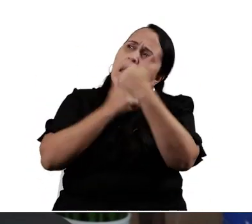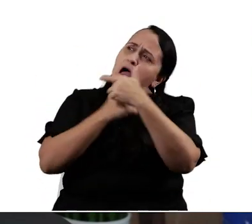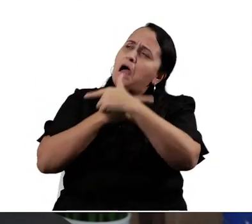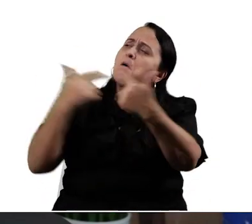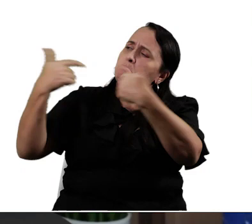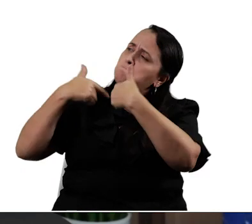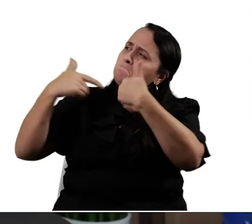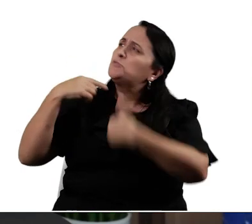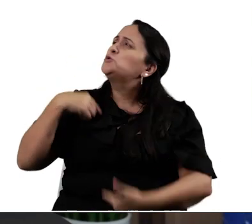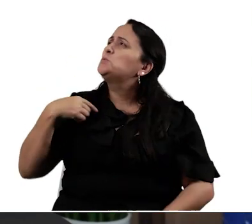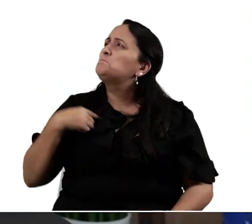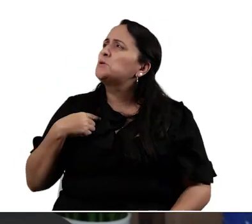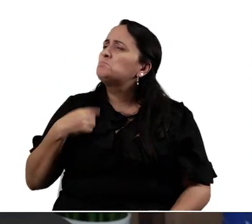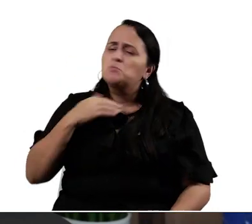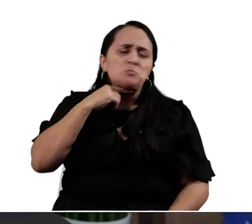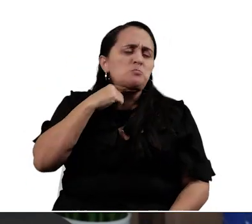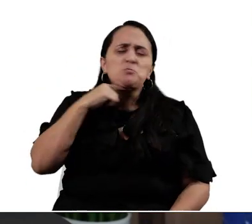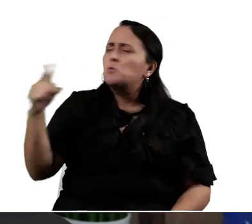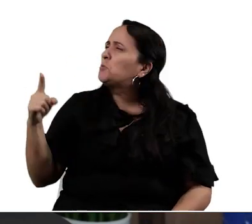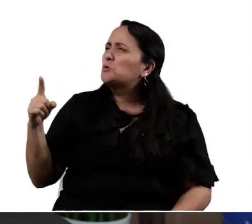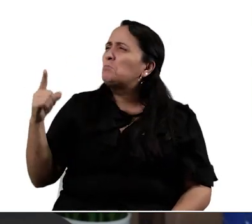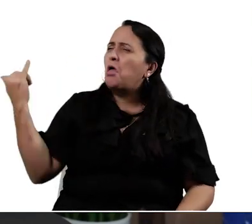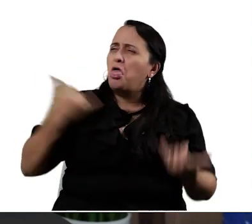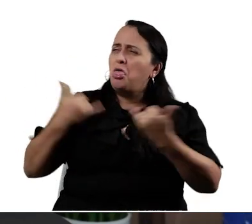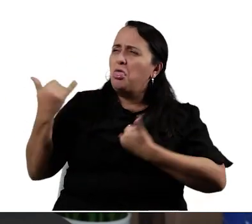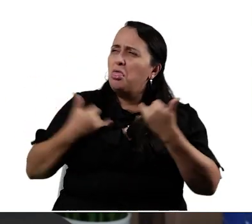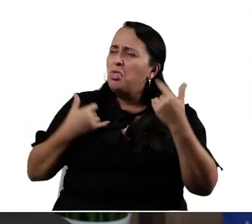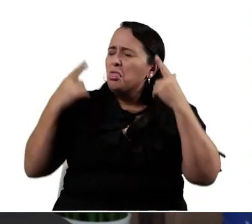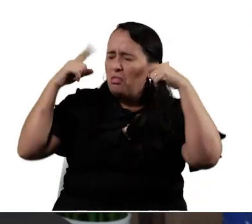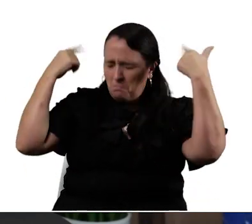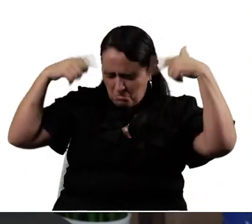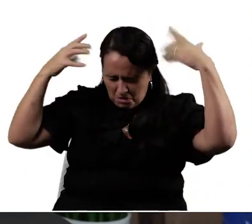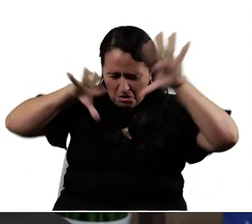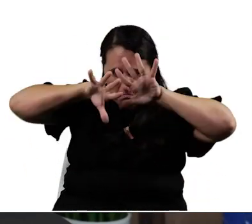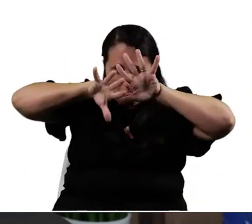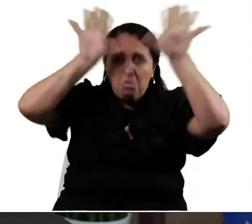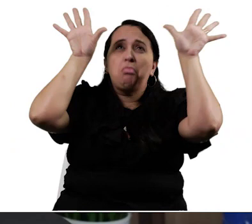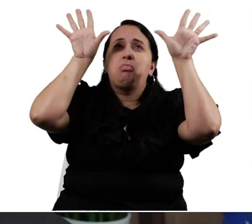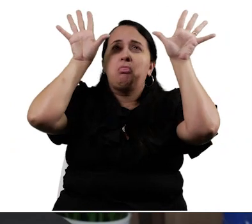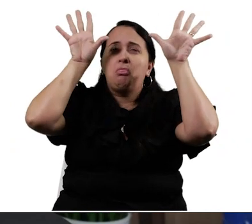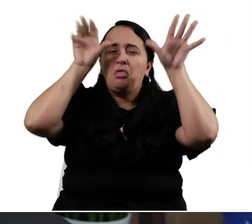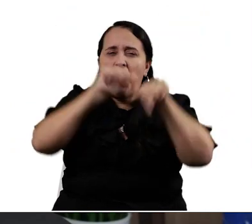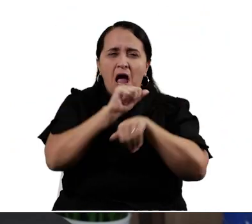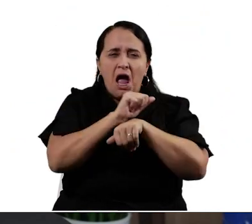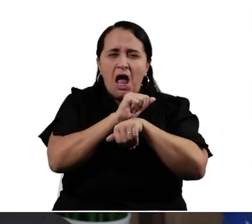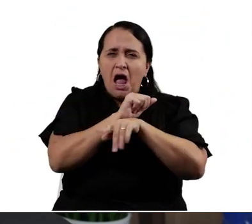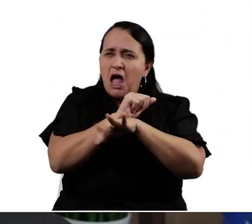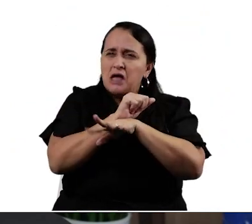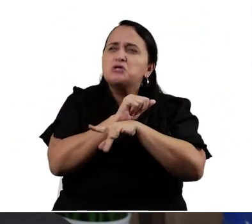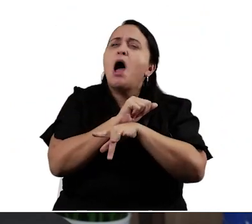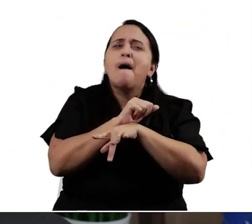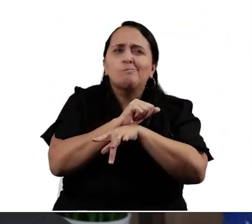respondeu Sara. Não aguento mais ouvir que meus cabelos são uma palha de aço que foi